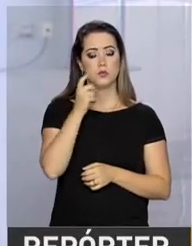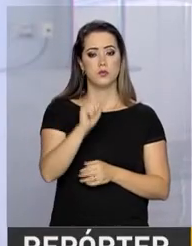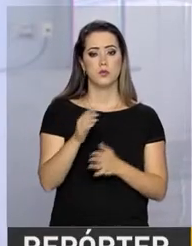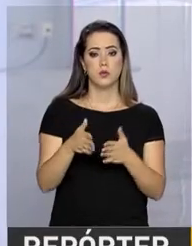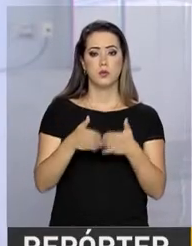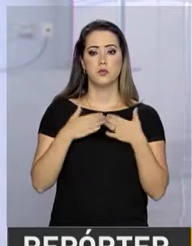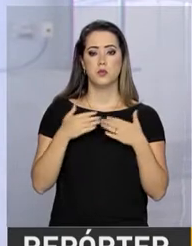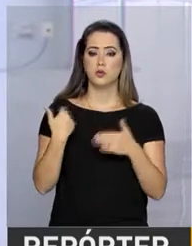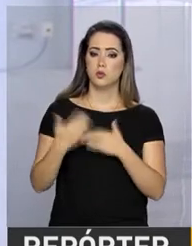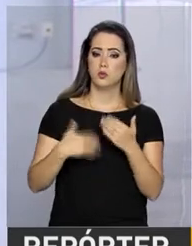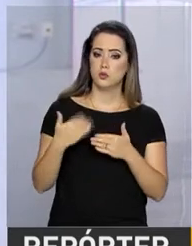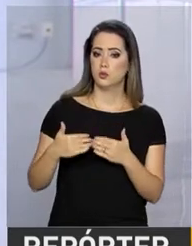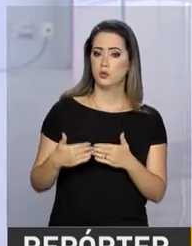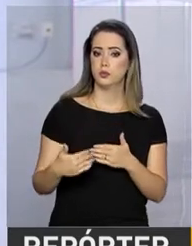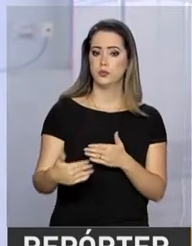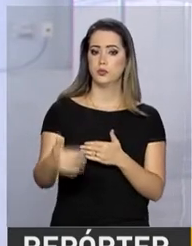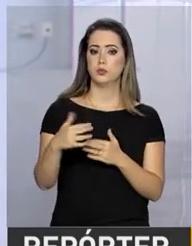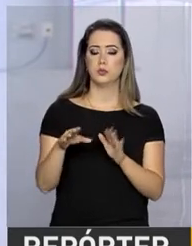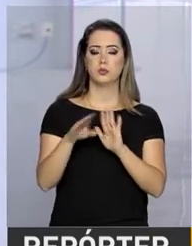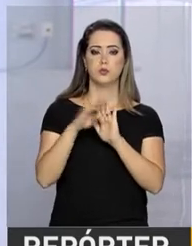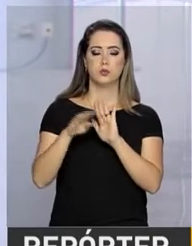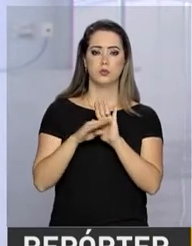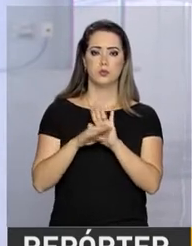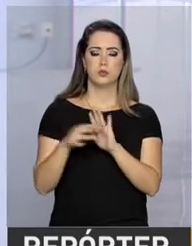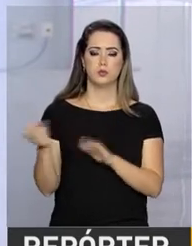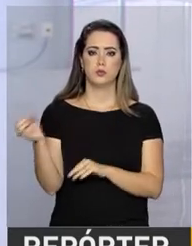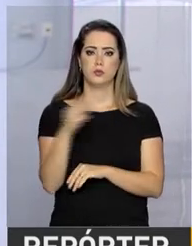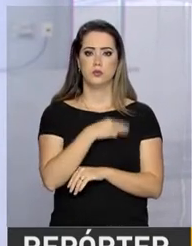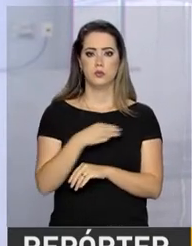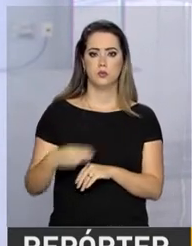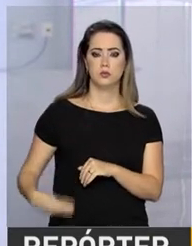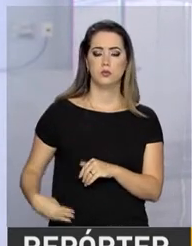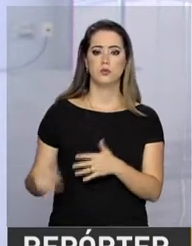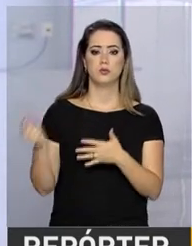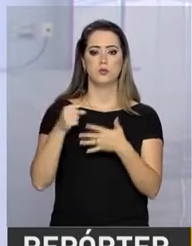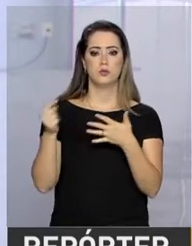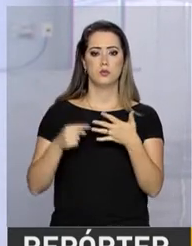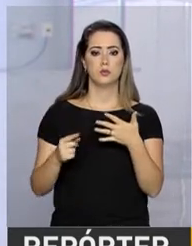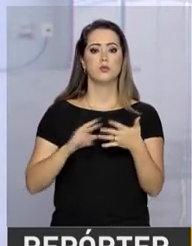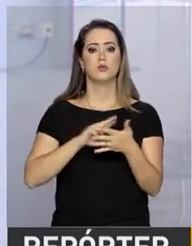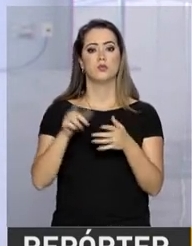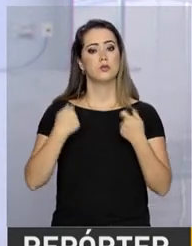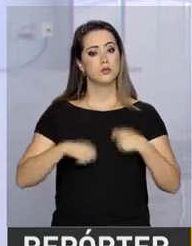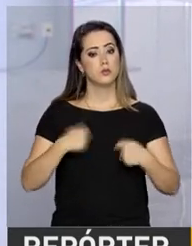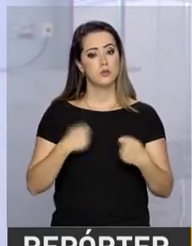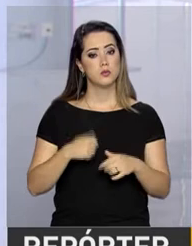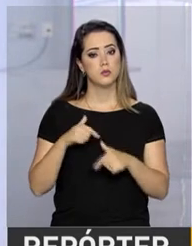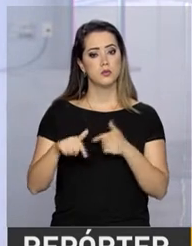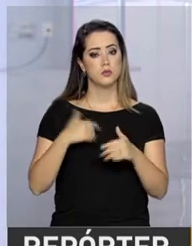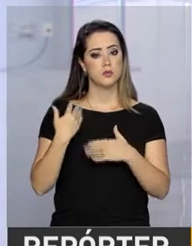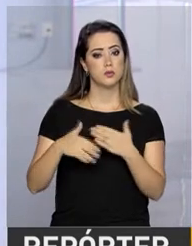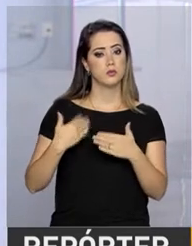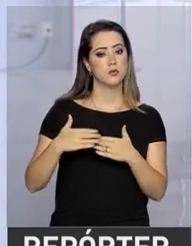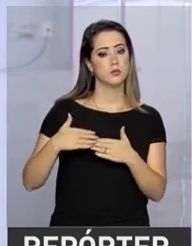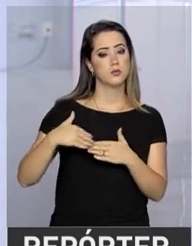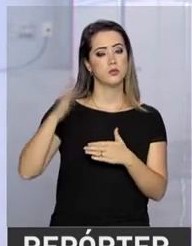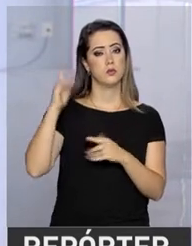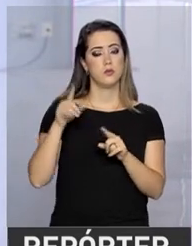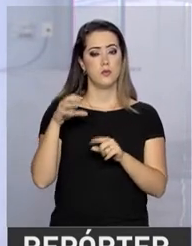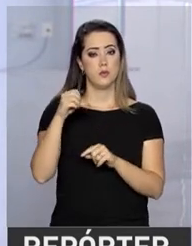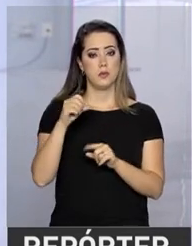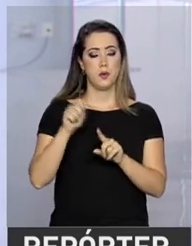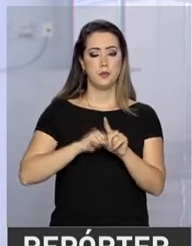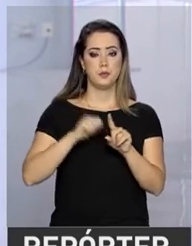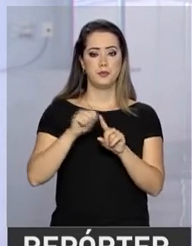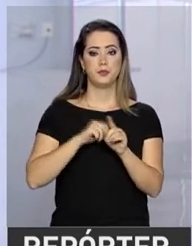pedir continuidade dos projetos aos novos ministros e destacou que ainda há muito trabalho a ser feito nos nove meses que